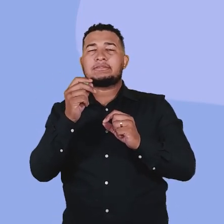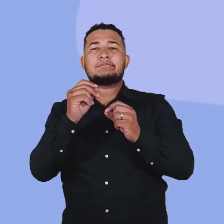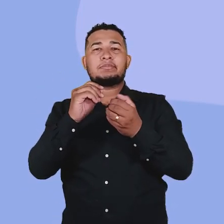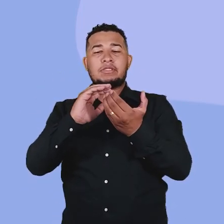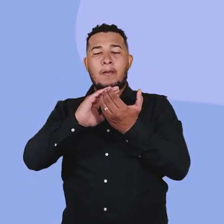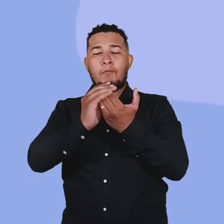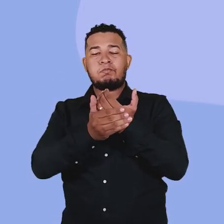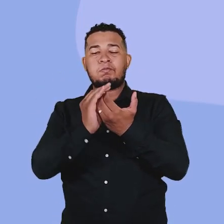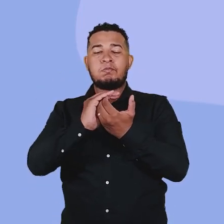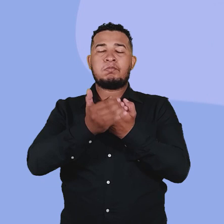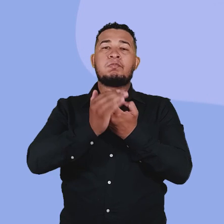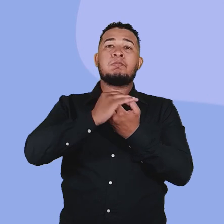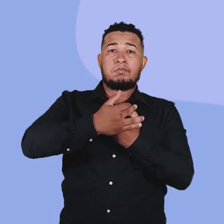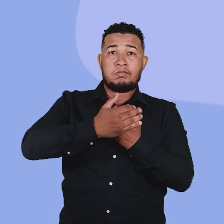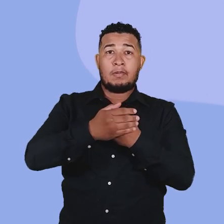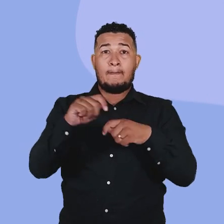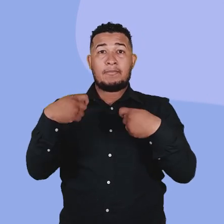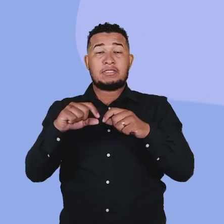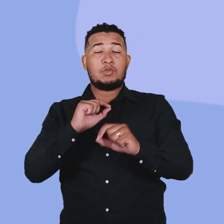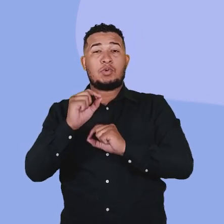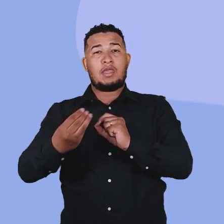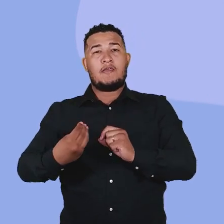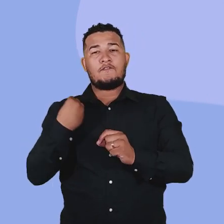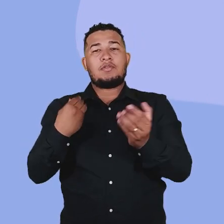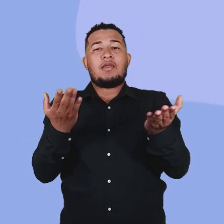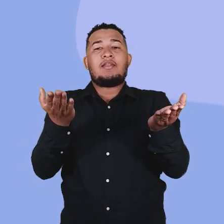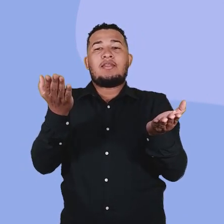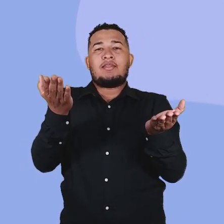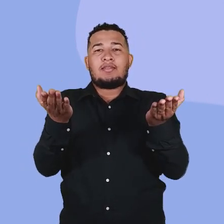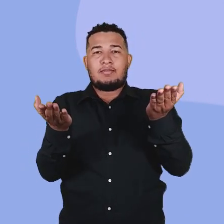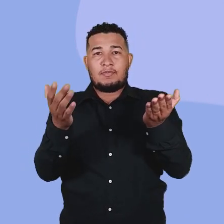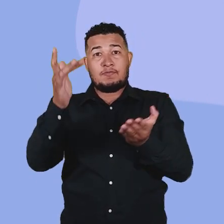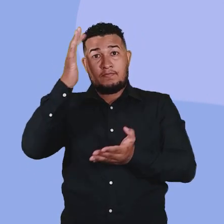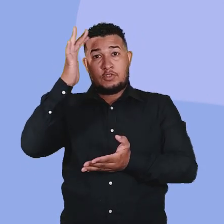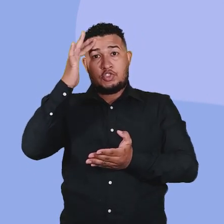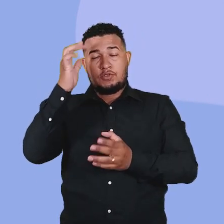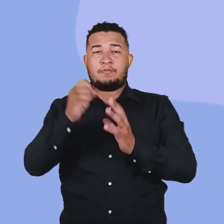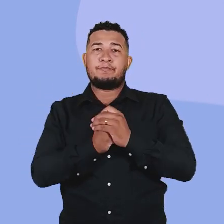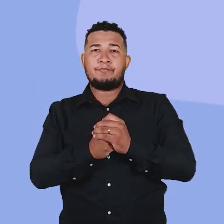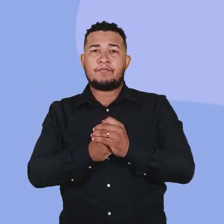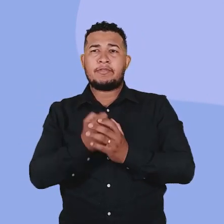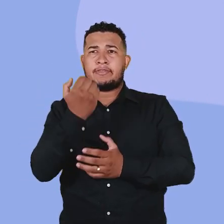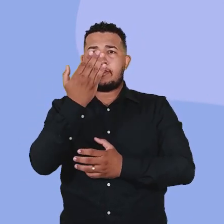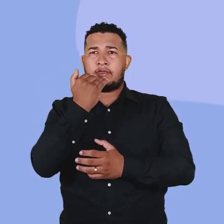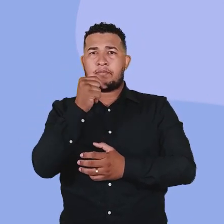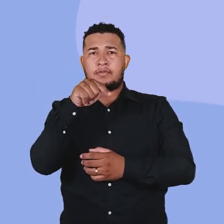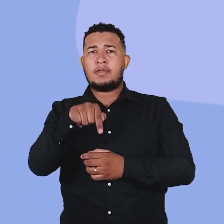ou descascar. É necessário equilibrar a vida. Vamos pensar na